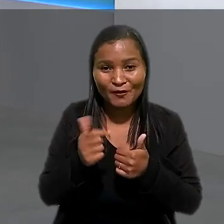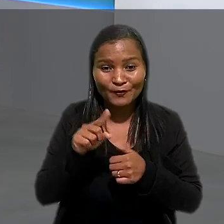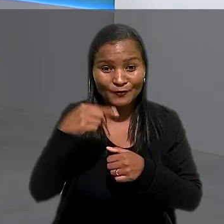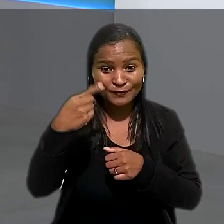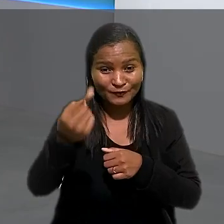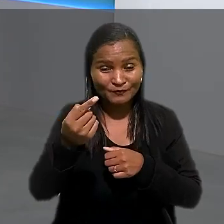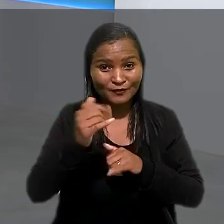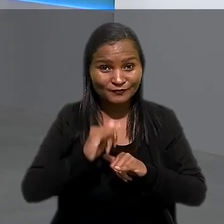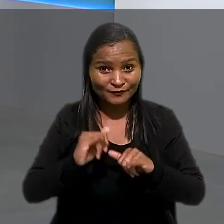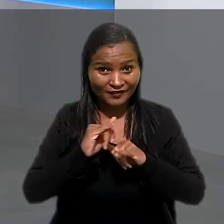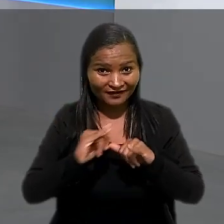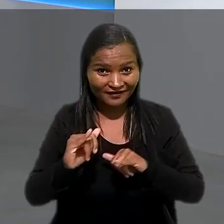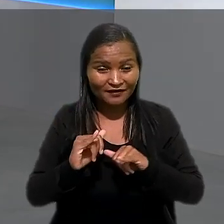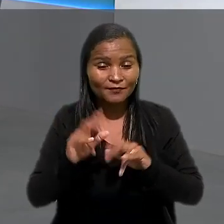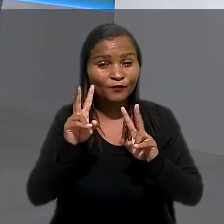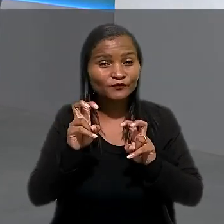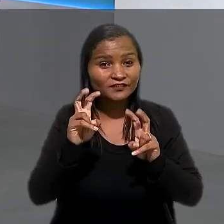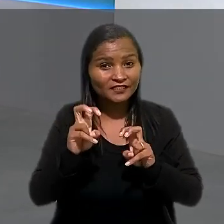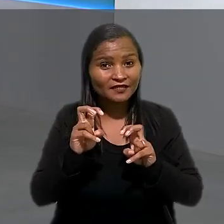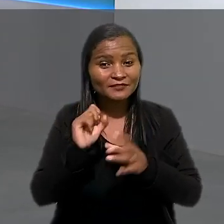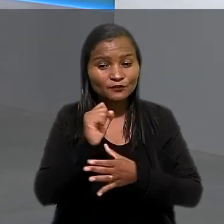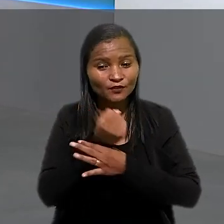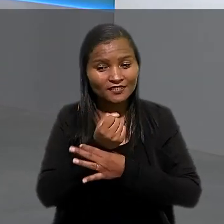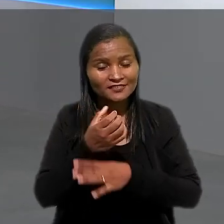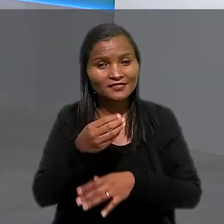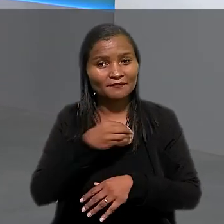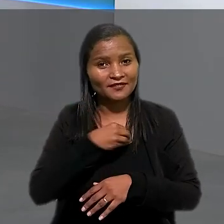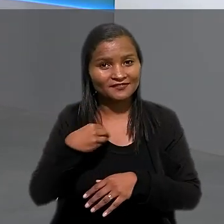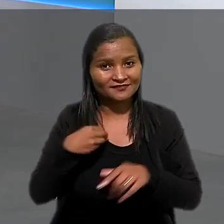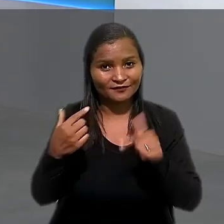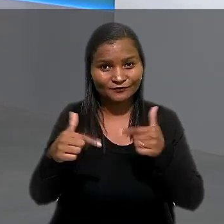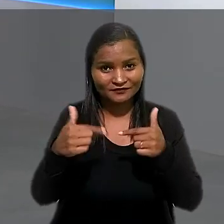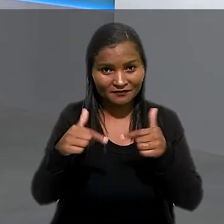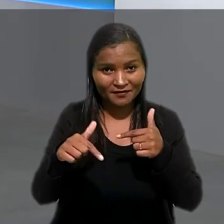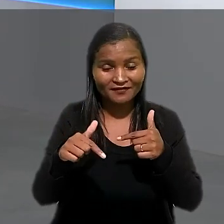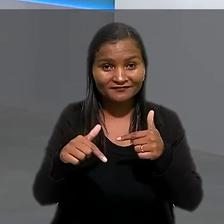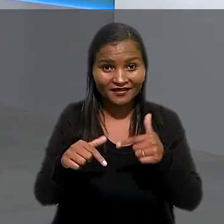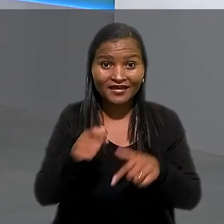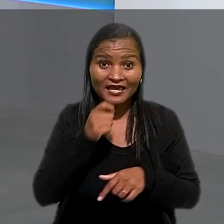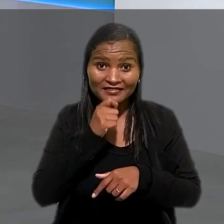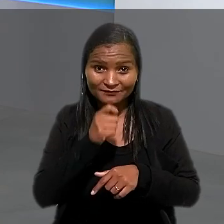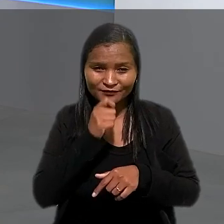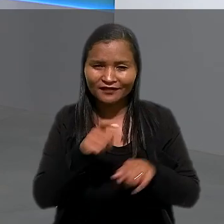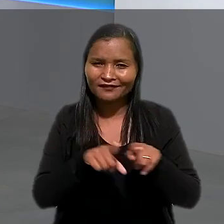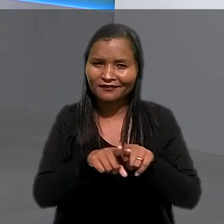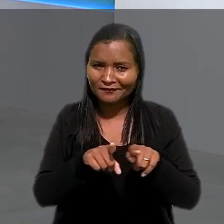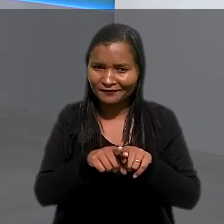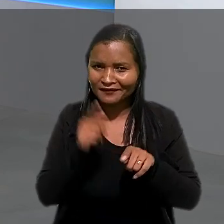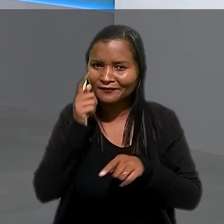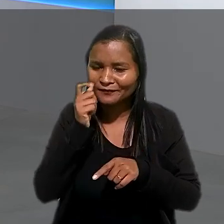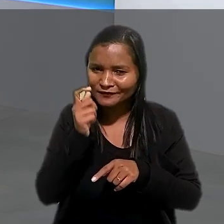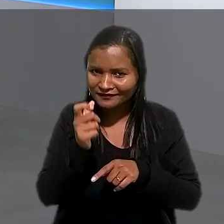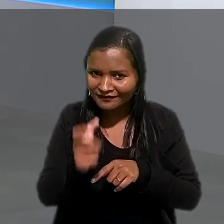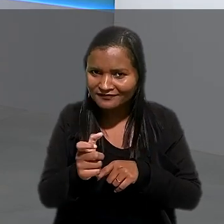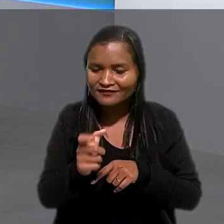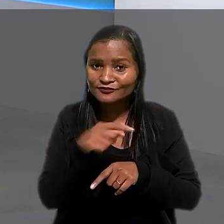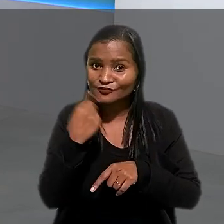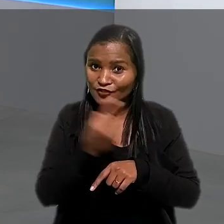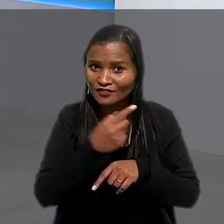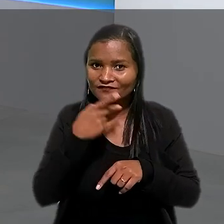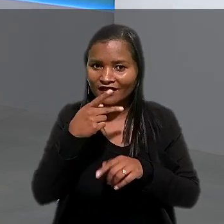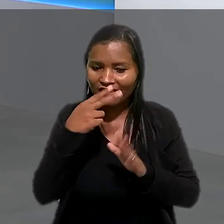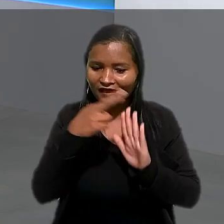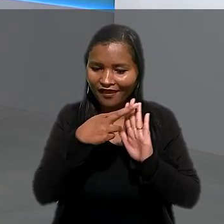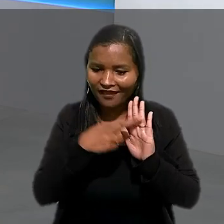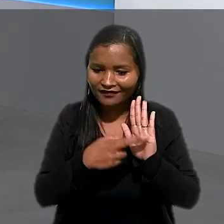Anderson? E no próximo programa, o tema será Segurança e Medicina do Trabalho. Pois é, Luana, essa reportagem também está muito interessante, viu? Nós